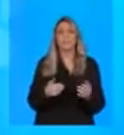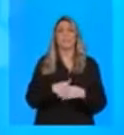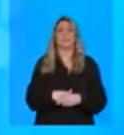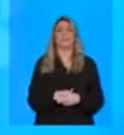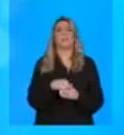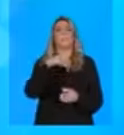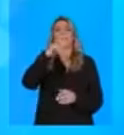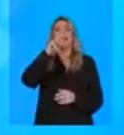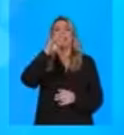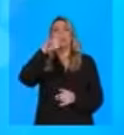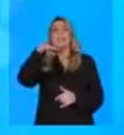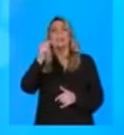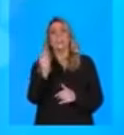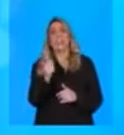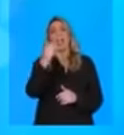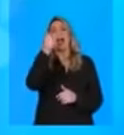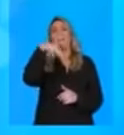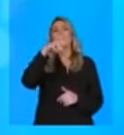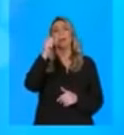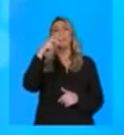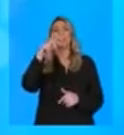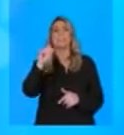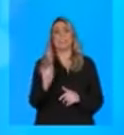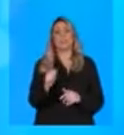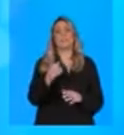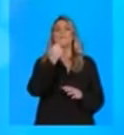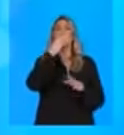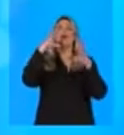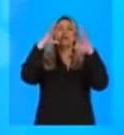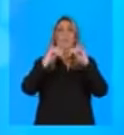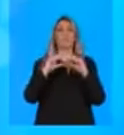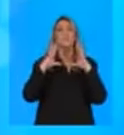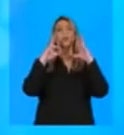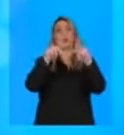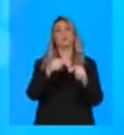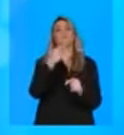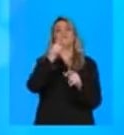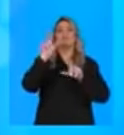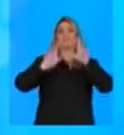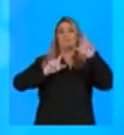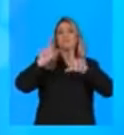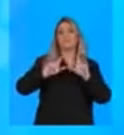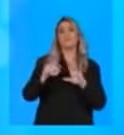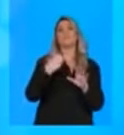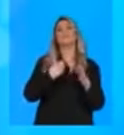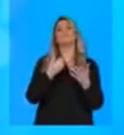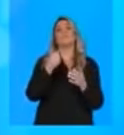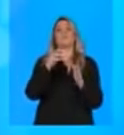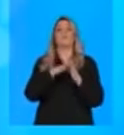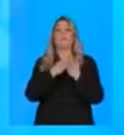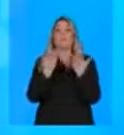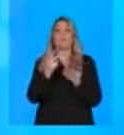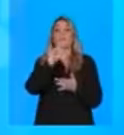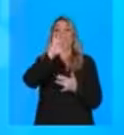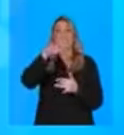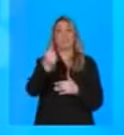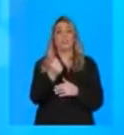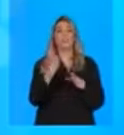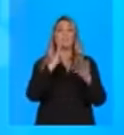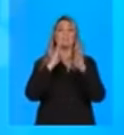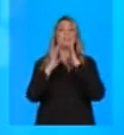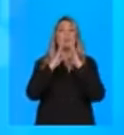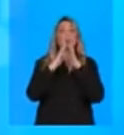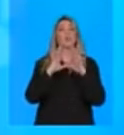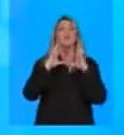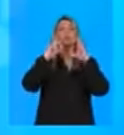e Amanda boa Condução do debate a todos parabéns pela iniciativa da Rede TV do W da vez do Facebook um bom debate a todos